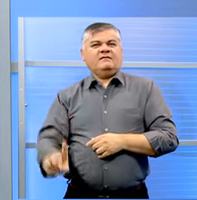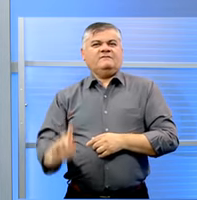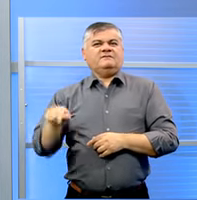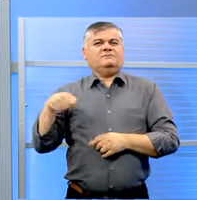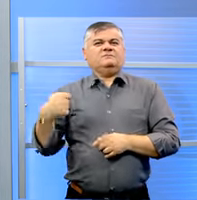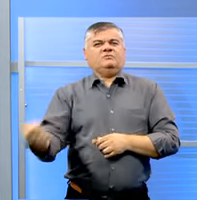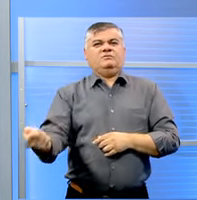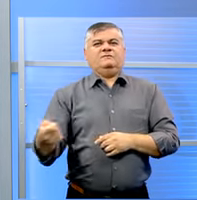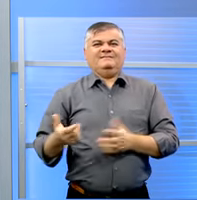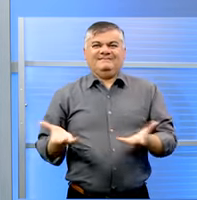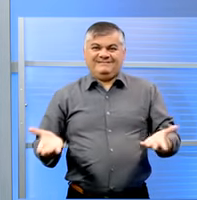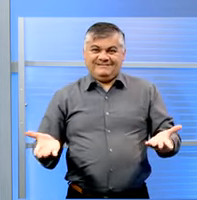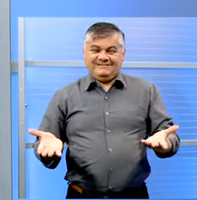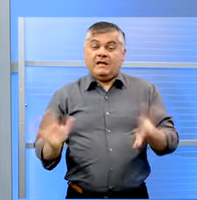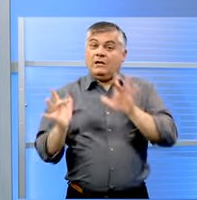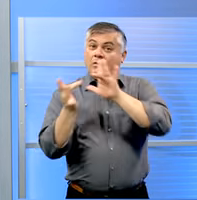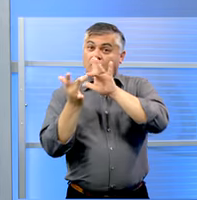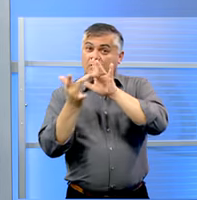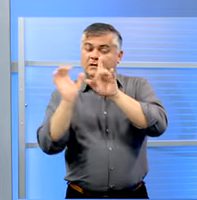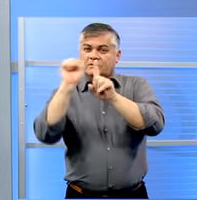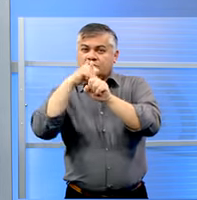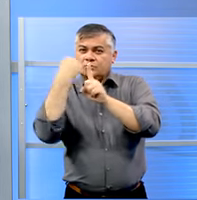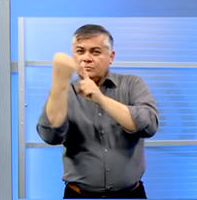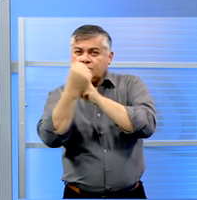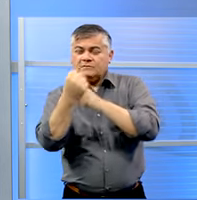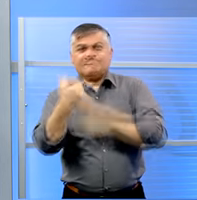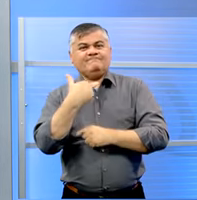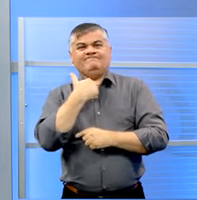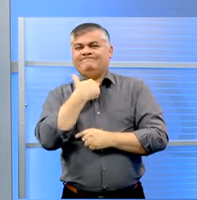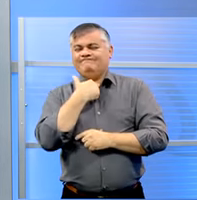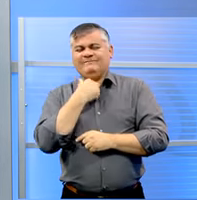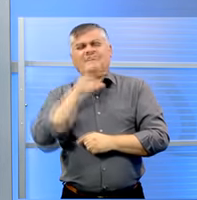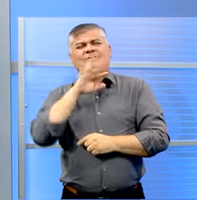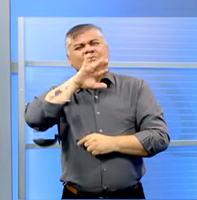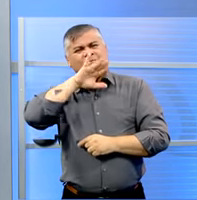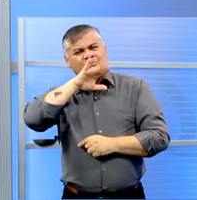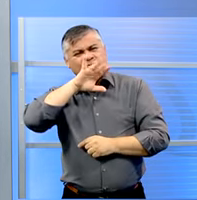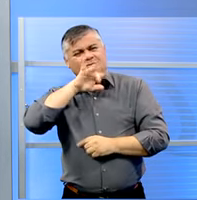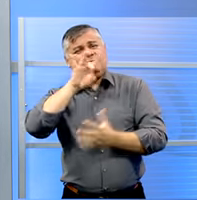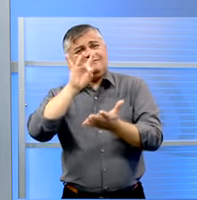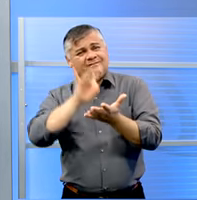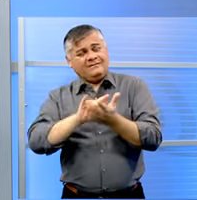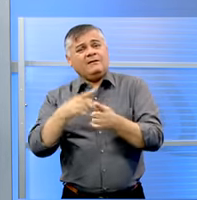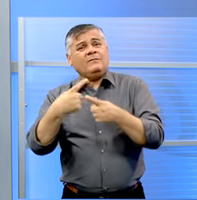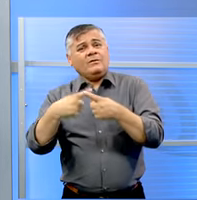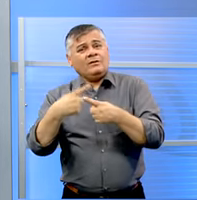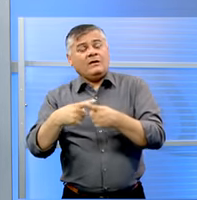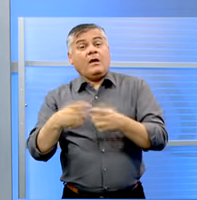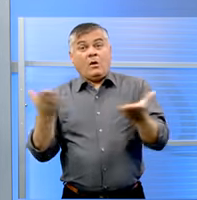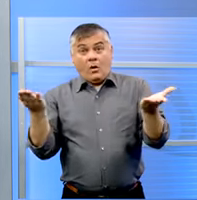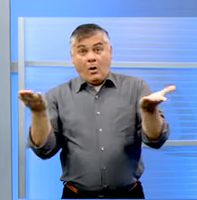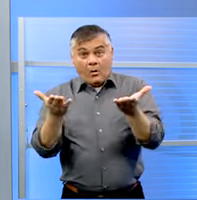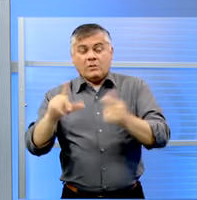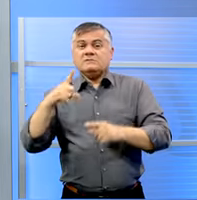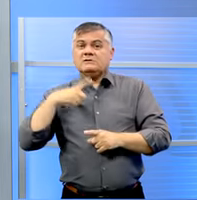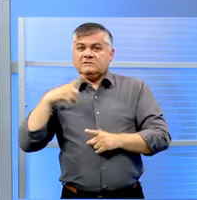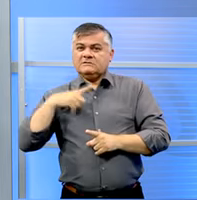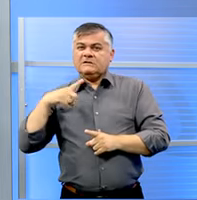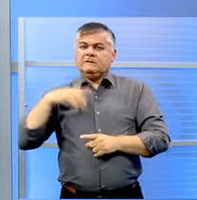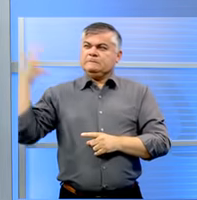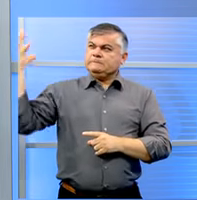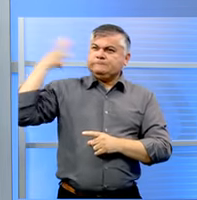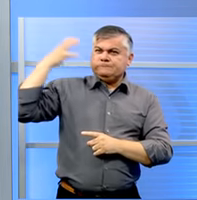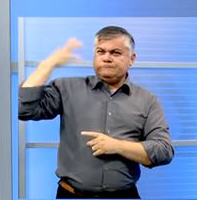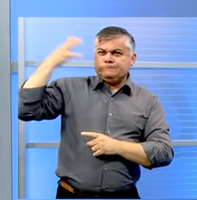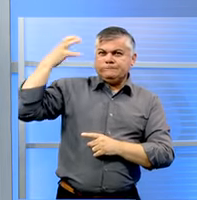você e também para o convívio social. Isso era muito ruim. Isso tem ainda trazido resquícios para o dia